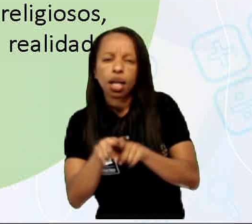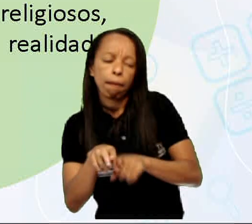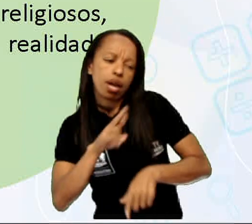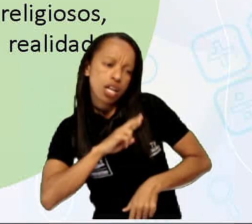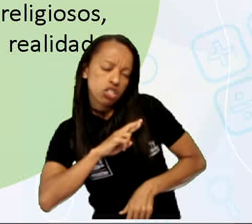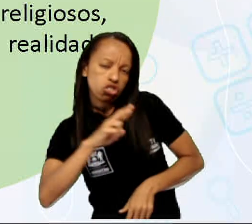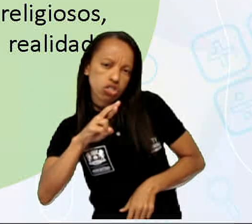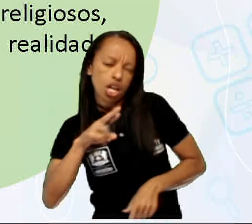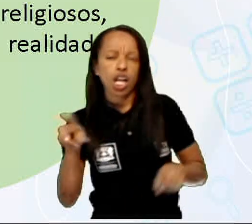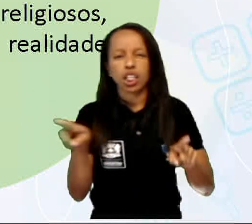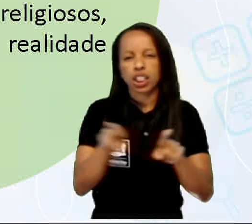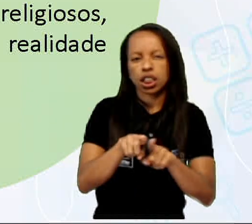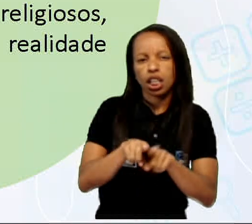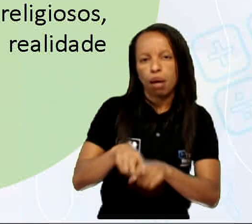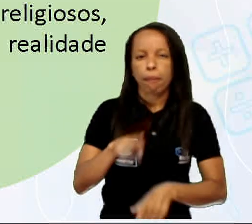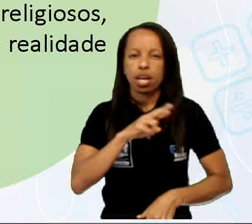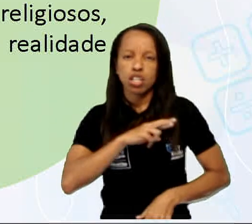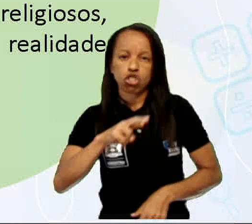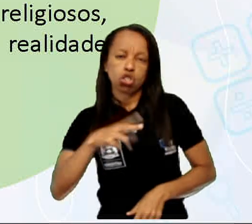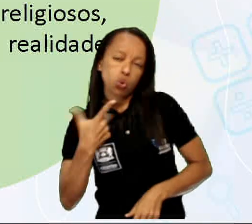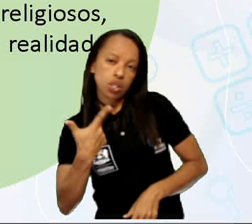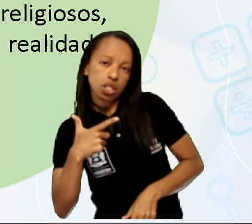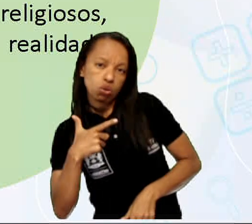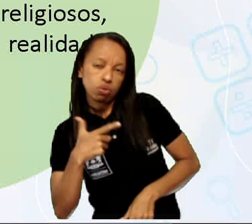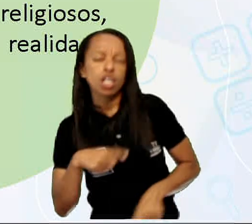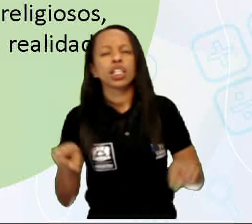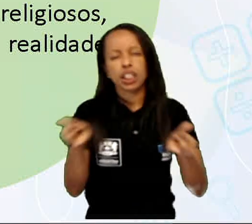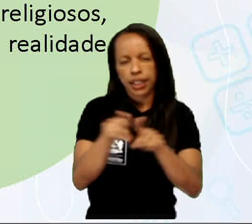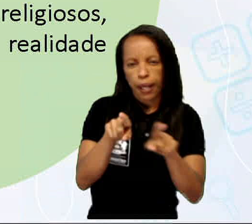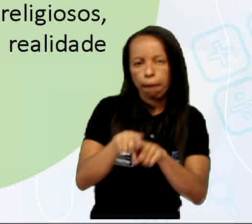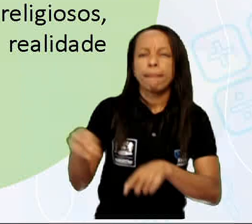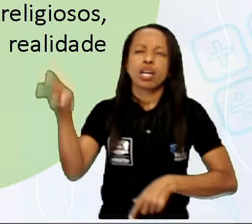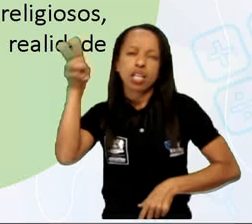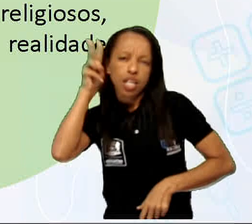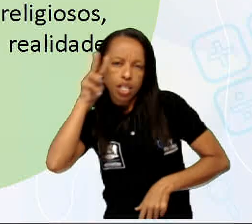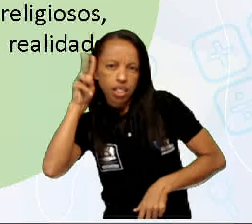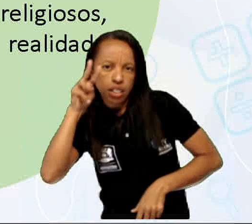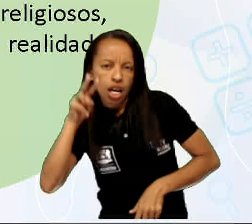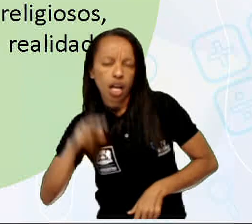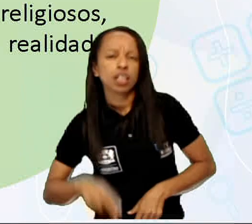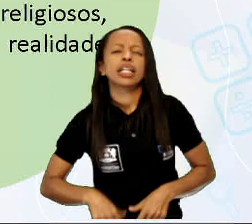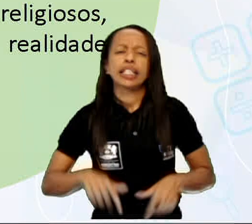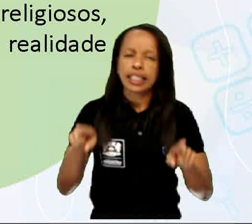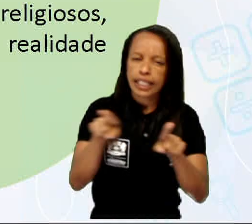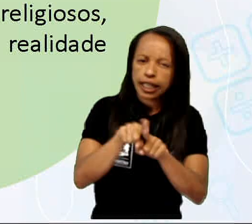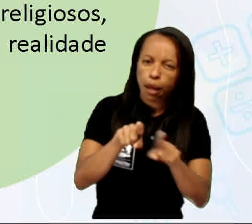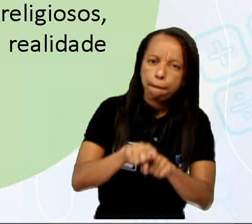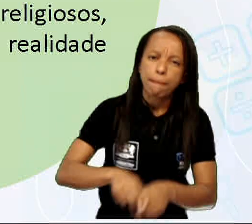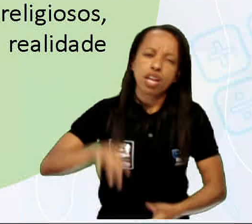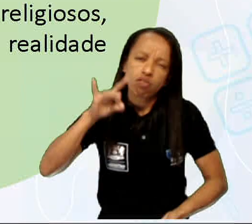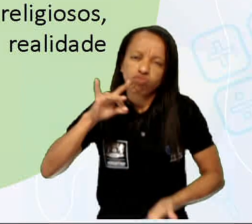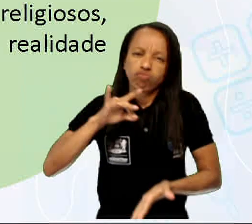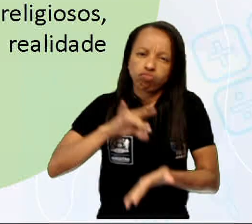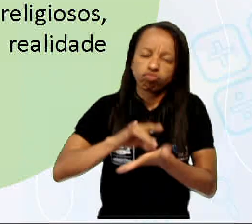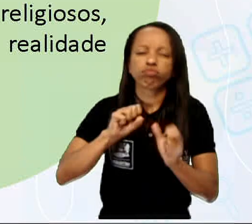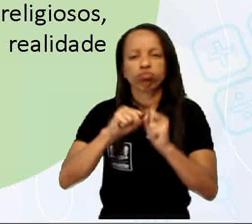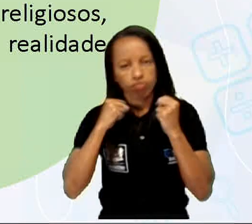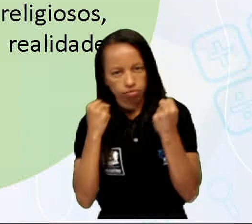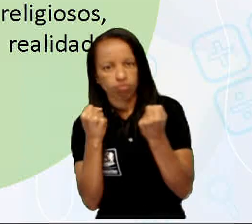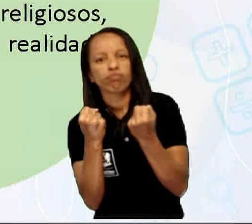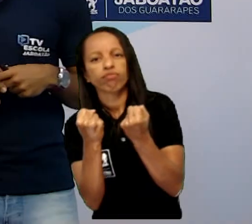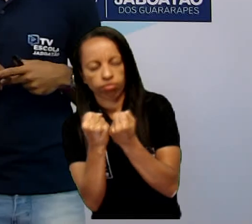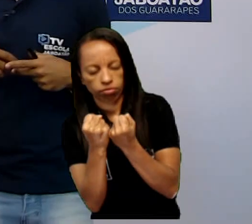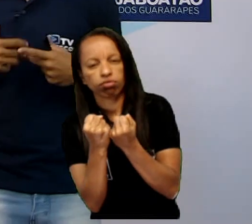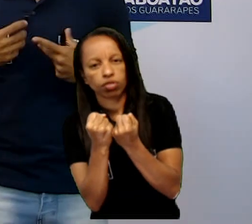profanas, políticas, questões históricas também, realidade social, porque o cordel também tem essa funcionalidade